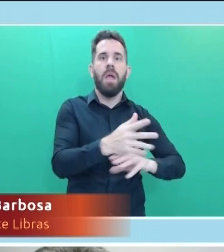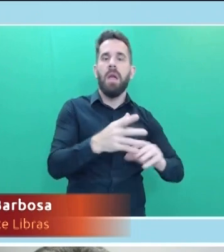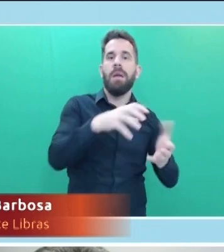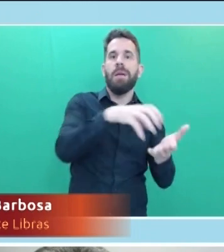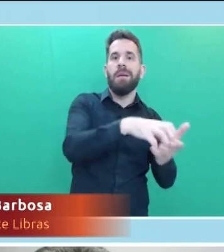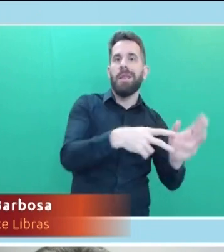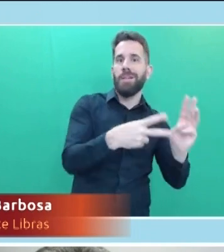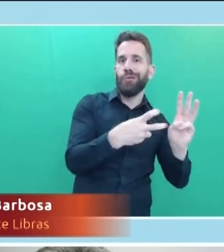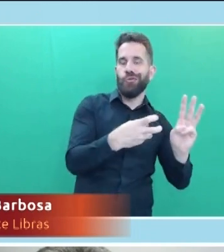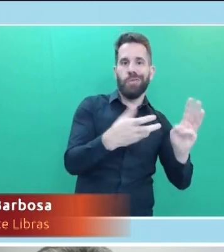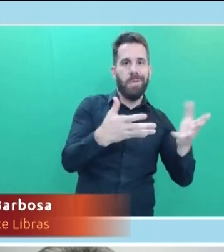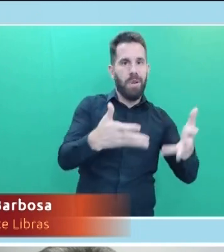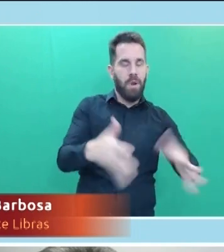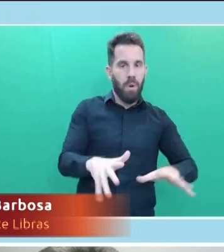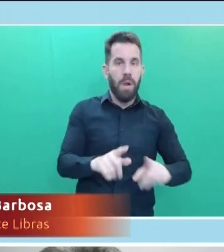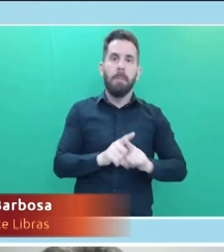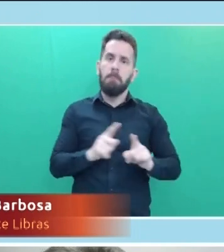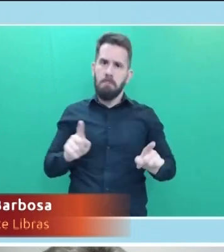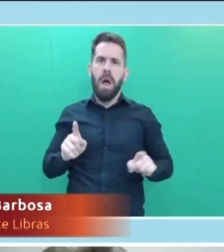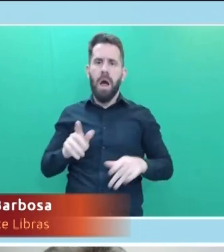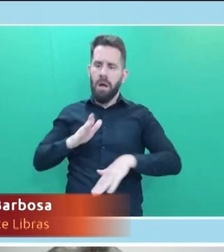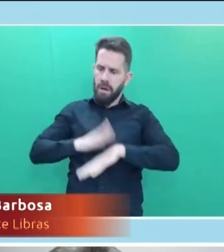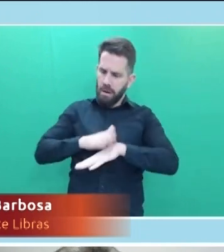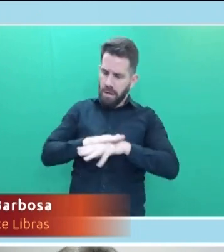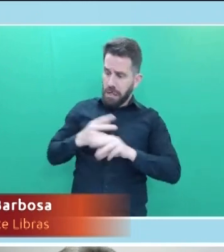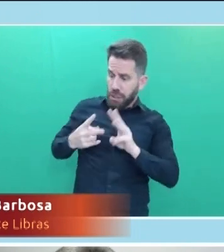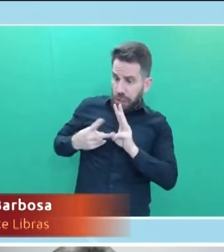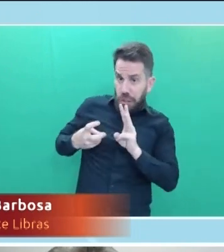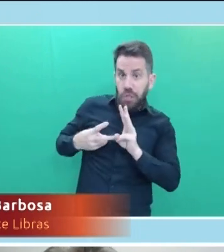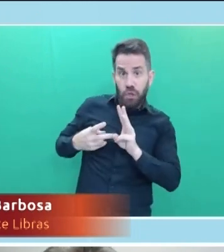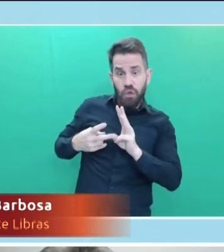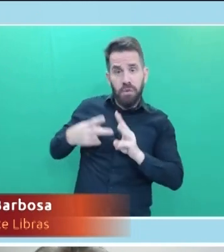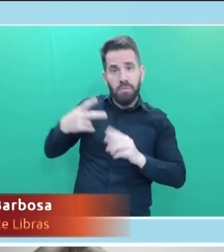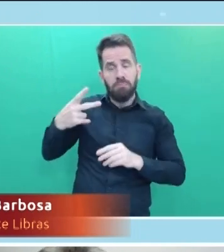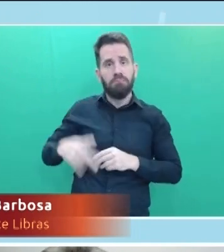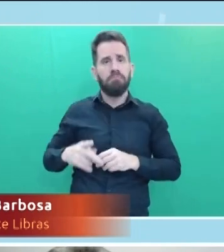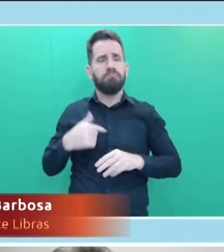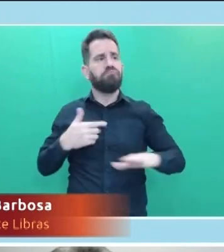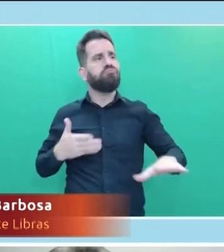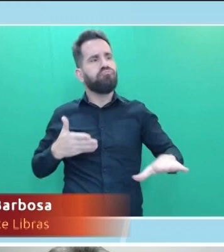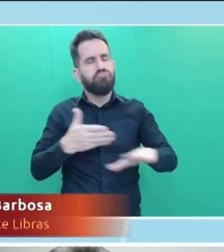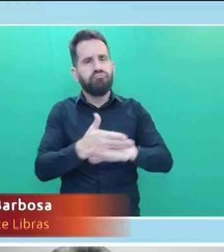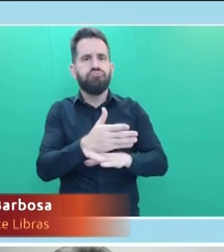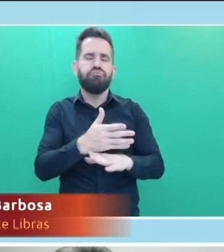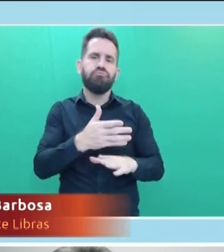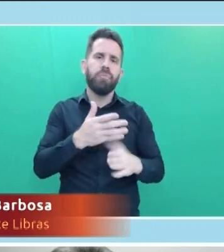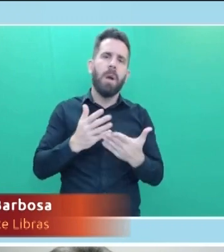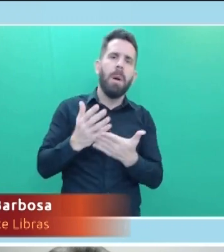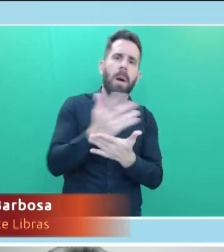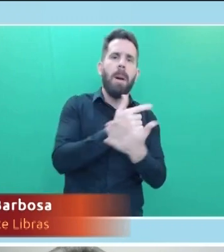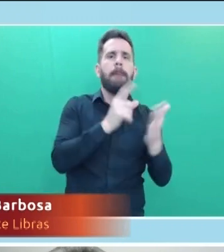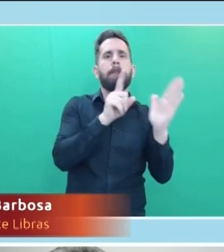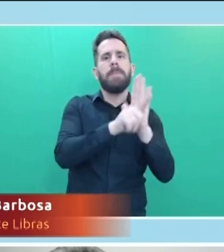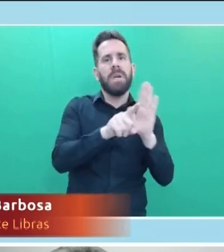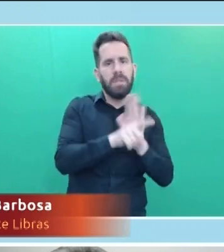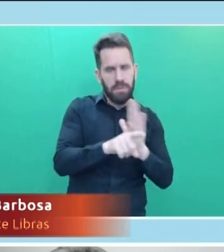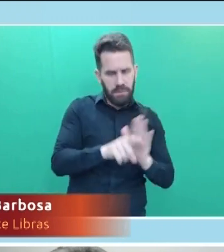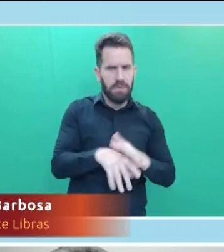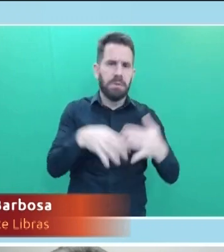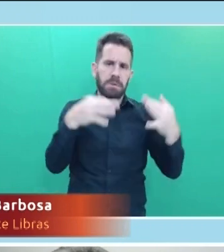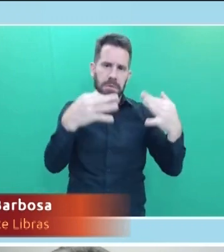positivo que ele e o colega dele ia para fazer pesquisa, fazer coleta de dados.